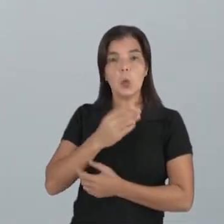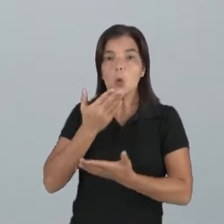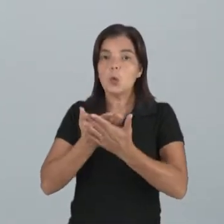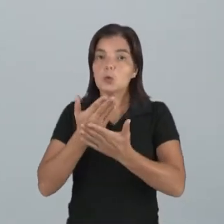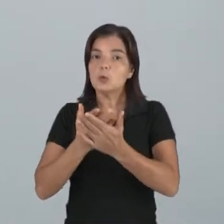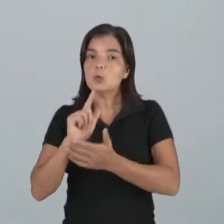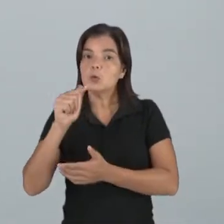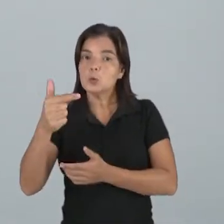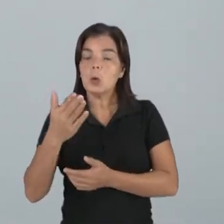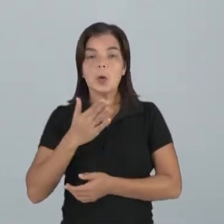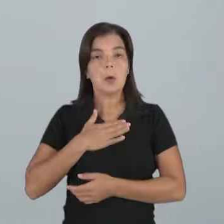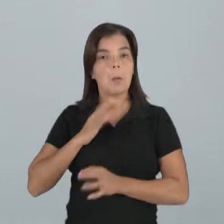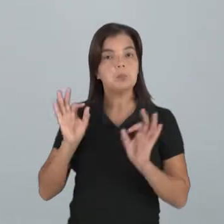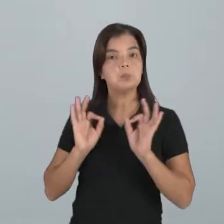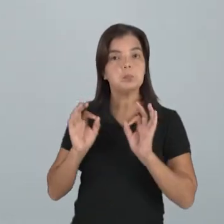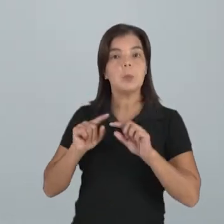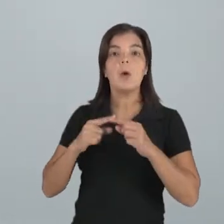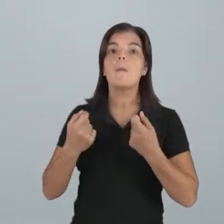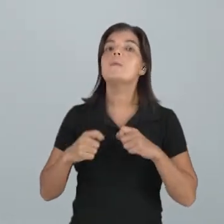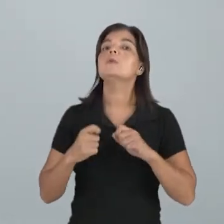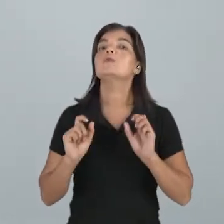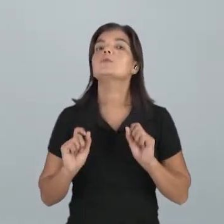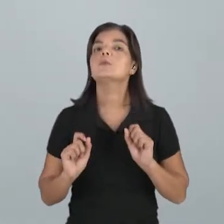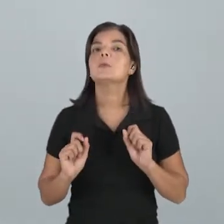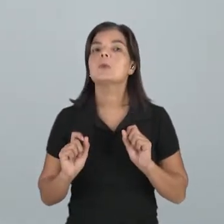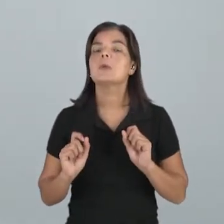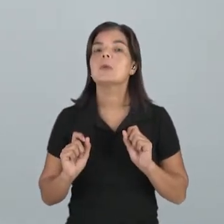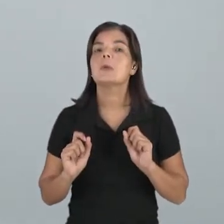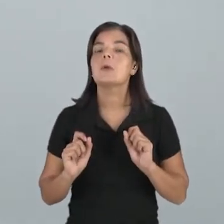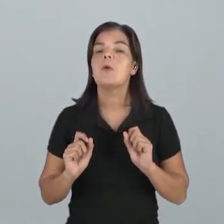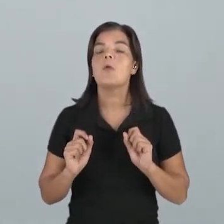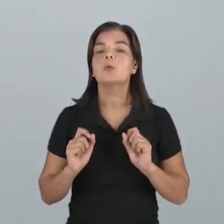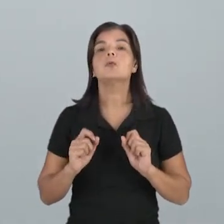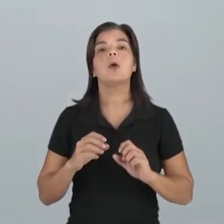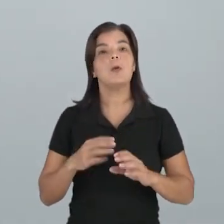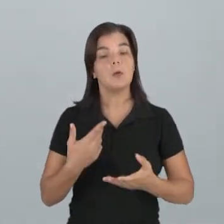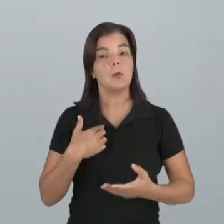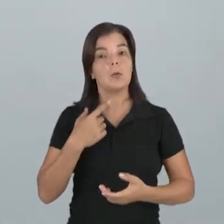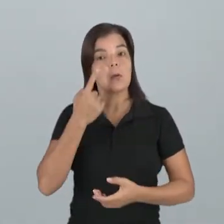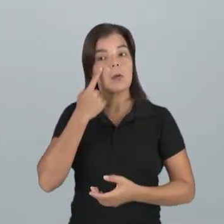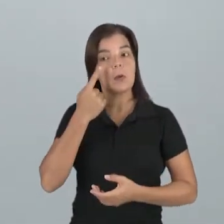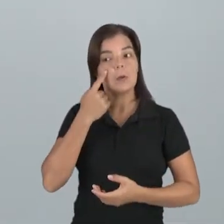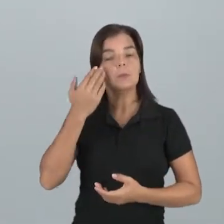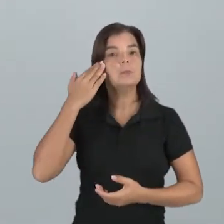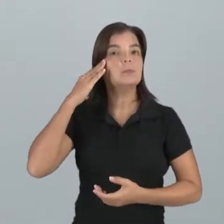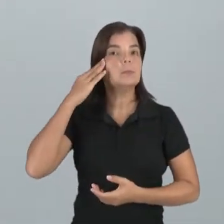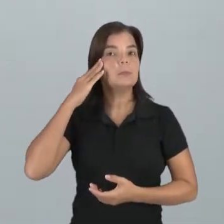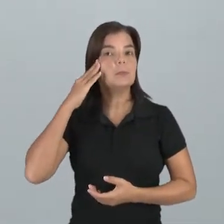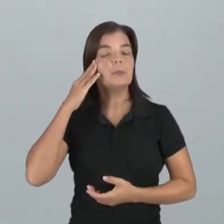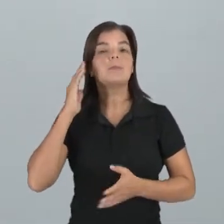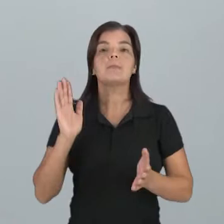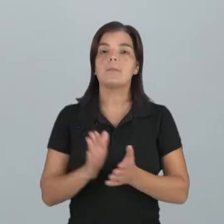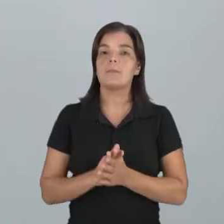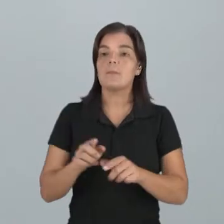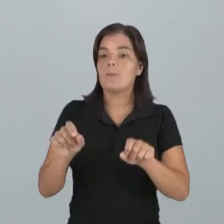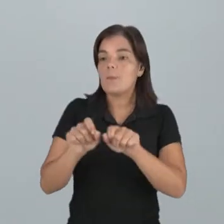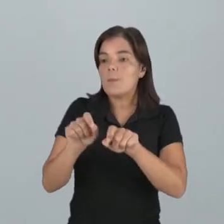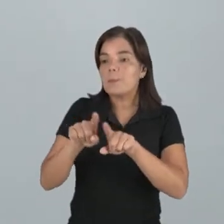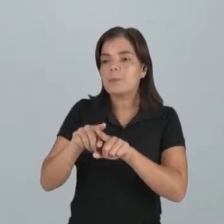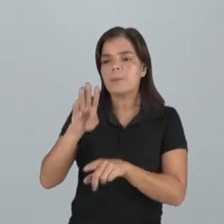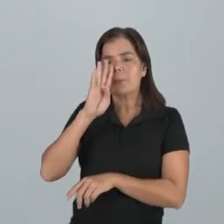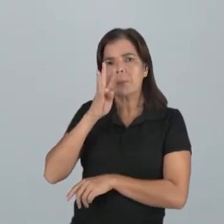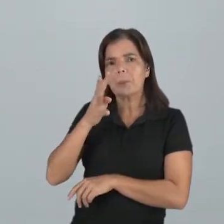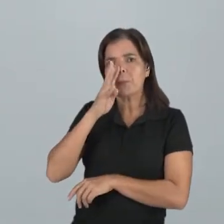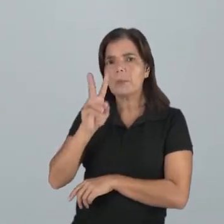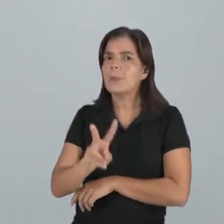sobre uma religião que não é a minha, eu tenho que ter o quê? Uma neutralidade. Eu tenho que construir essa neutralidade para não fazer um juízo